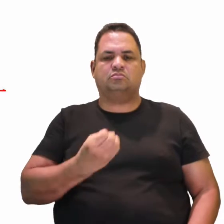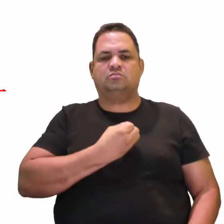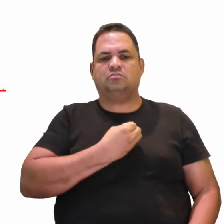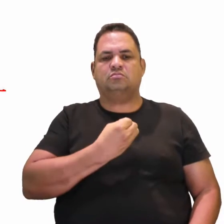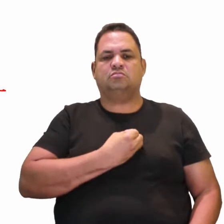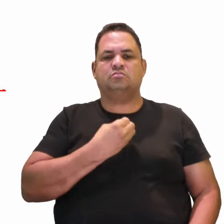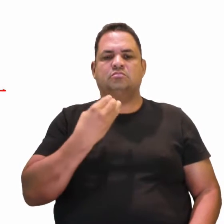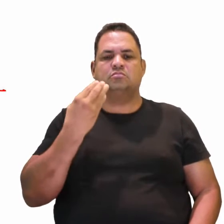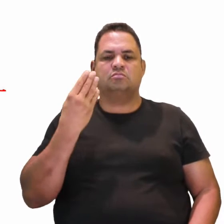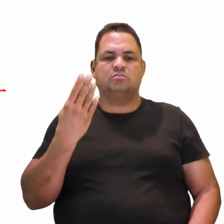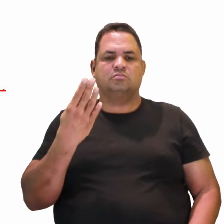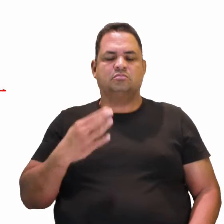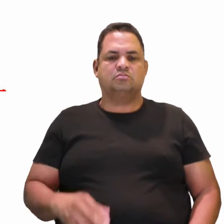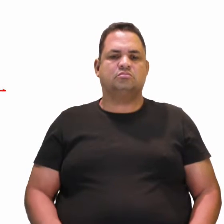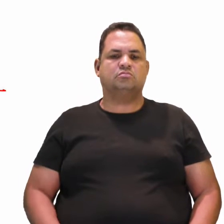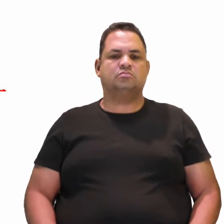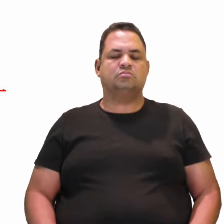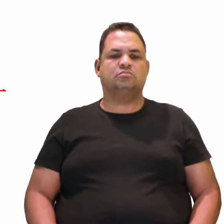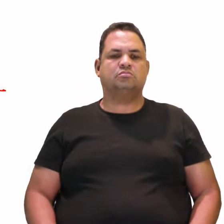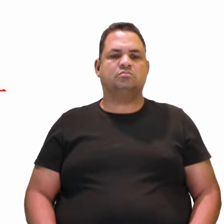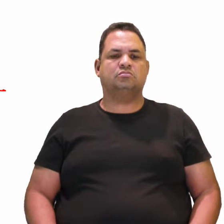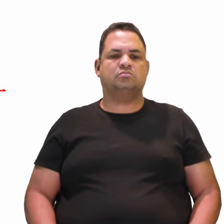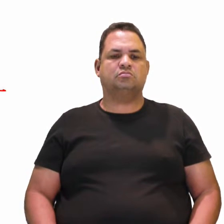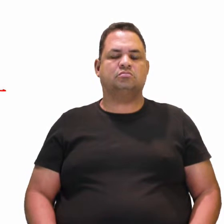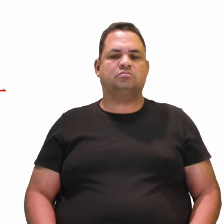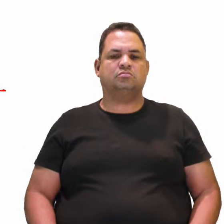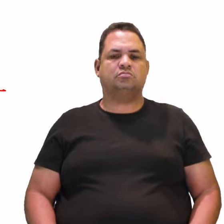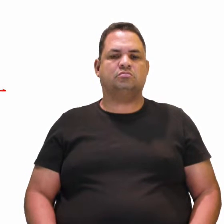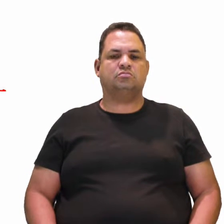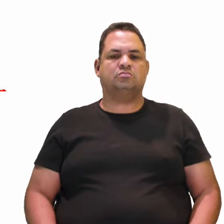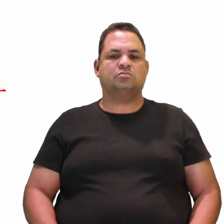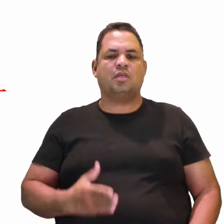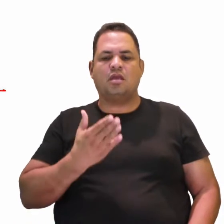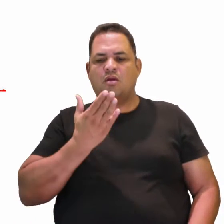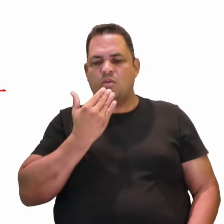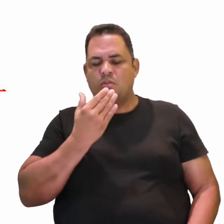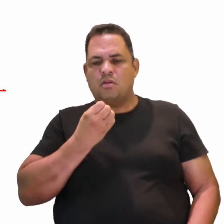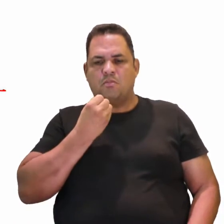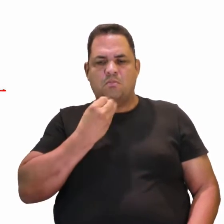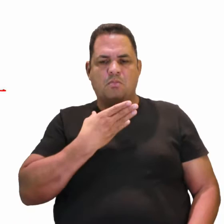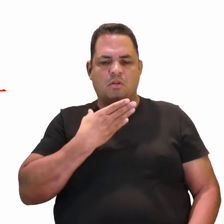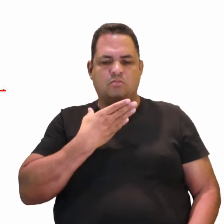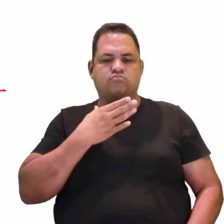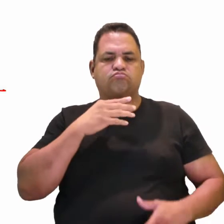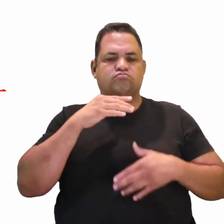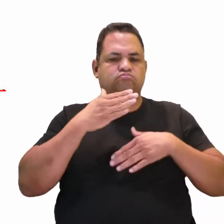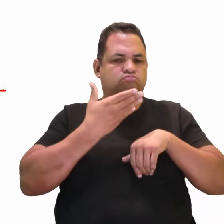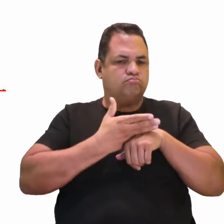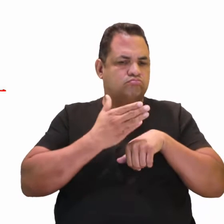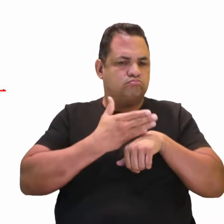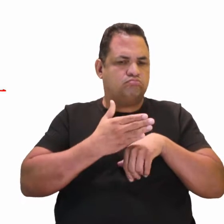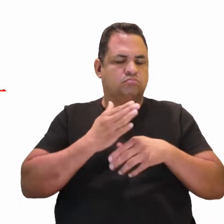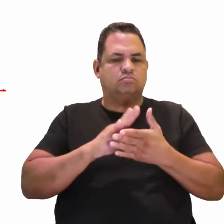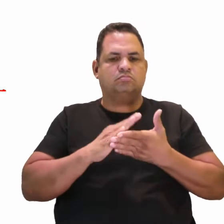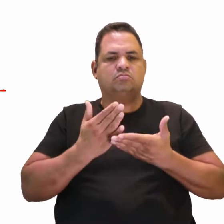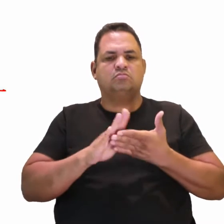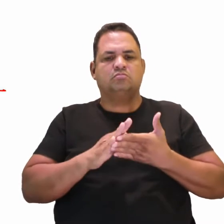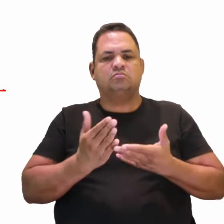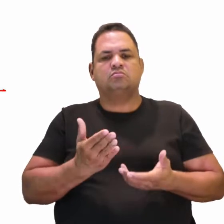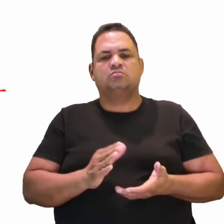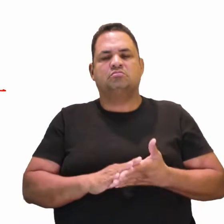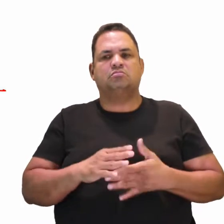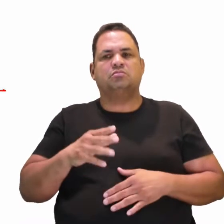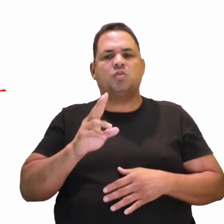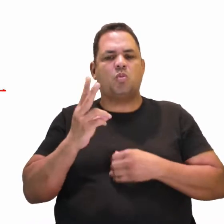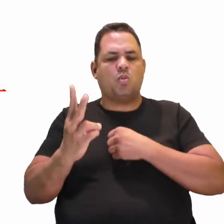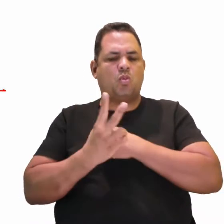4? Take care of yourself, ou seja, se é para comer bem, ser ativo, tem a ver com o quê? Tomar conta de